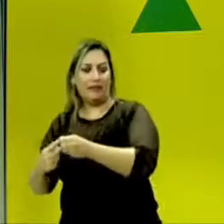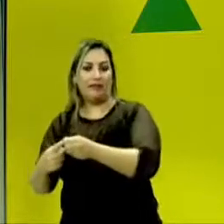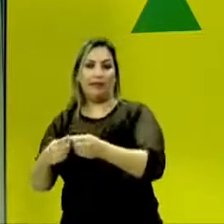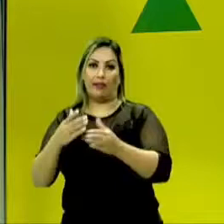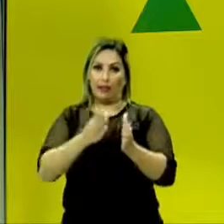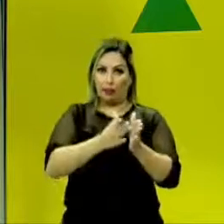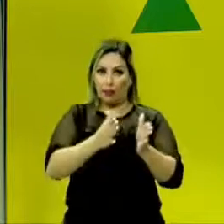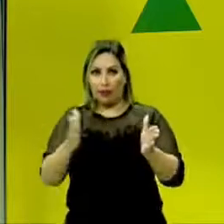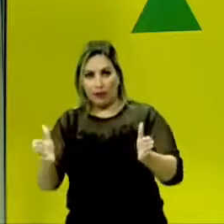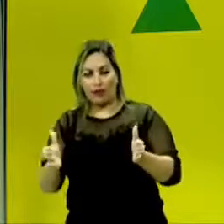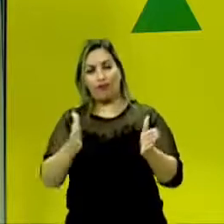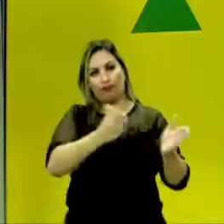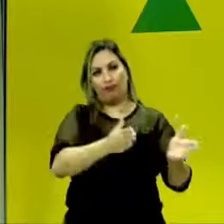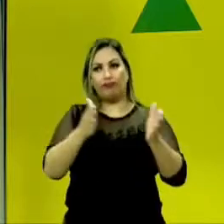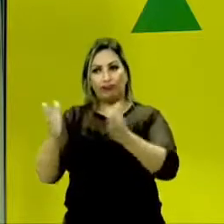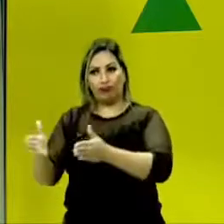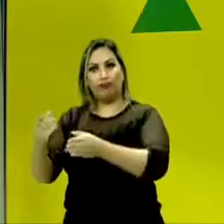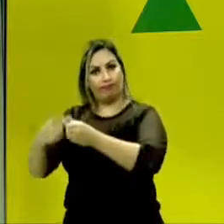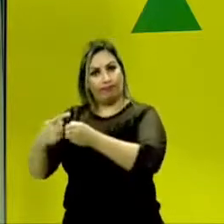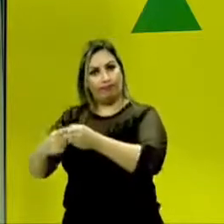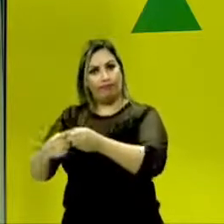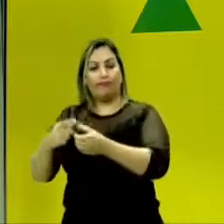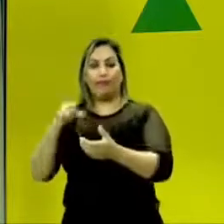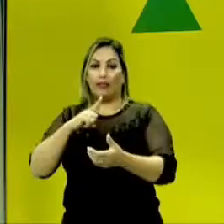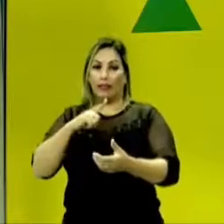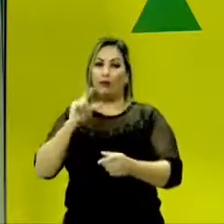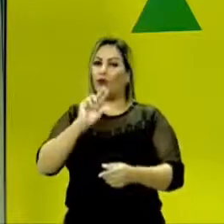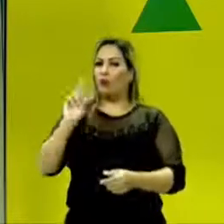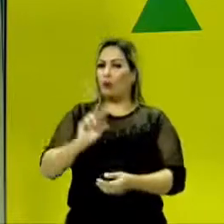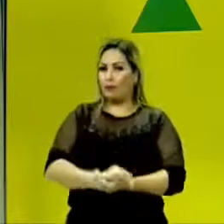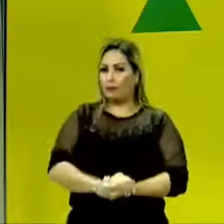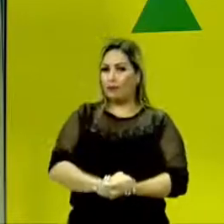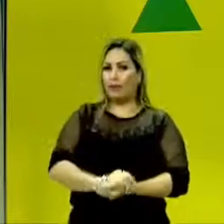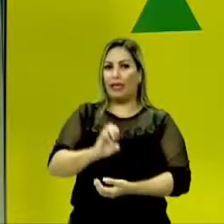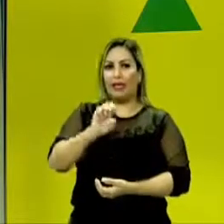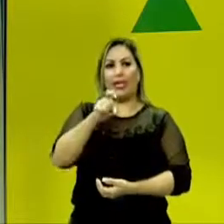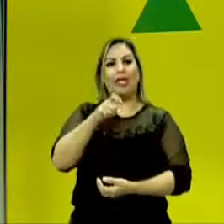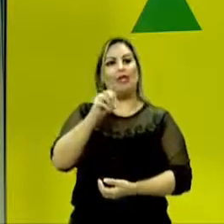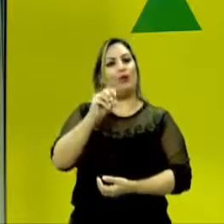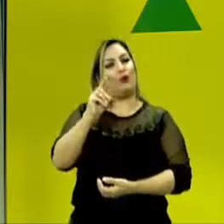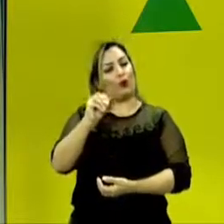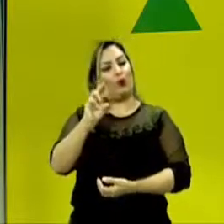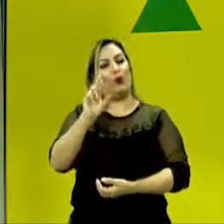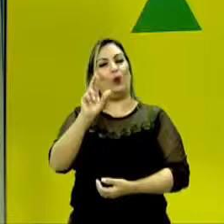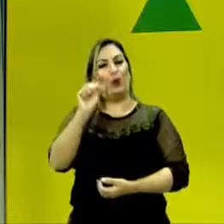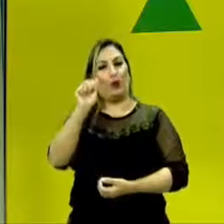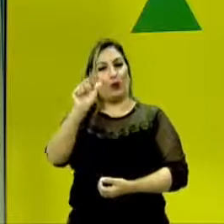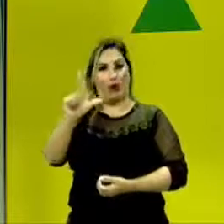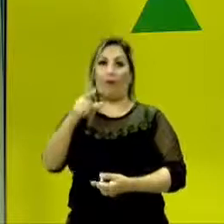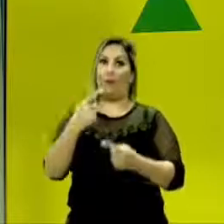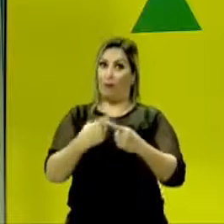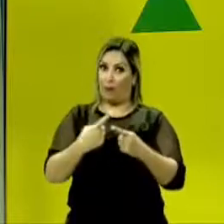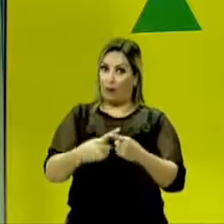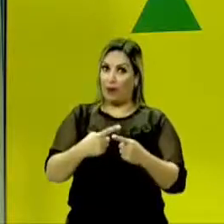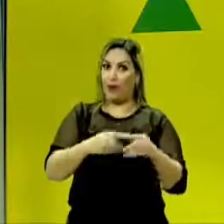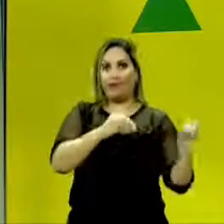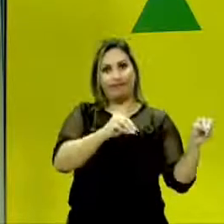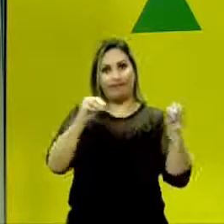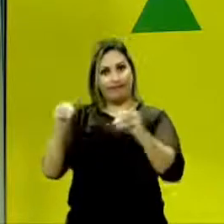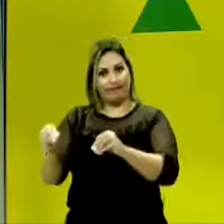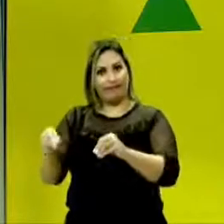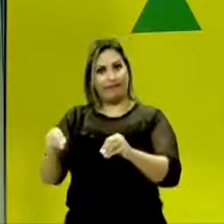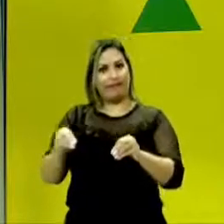migratório, nós teremos então o chamado êxodo rural, tá bom? Porque vai ser uma saída